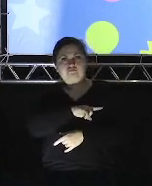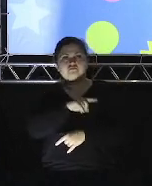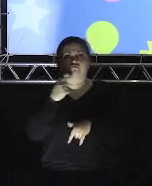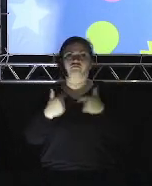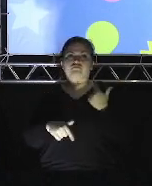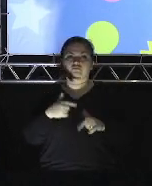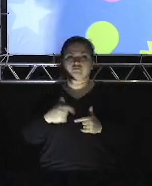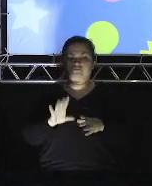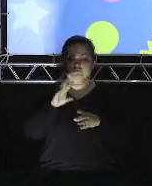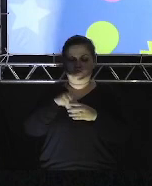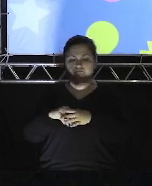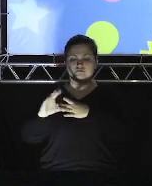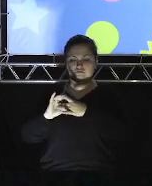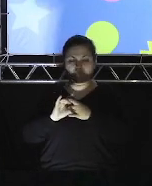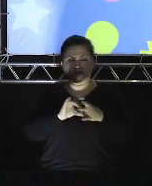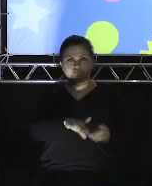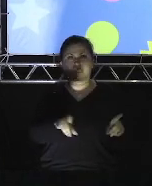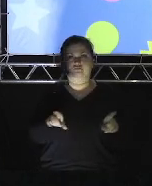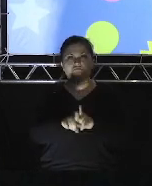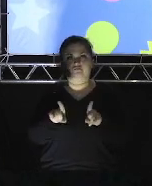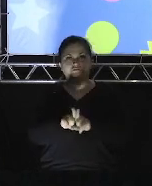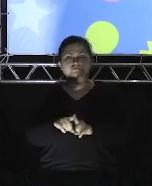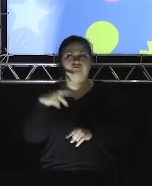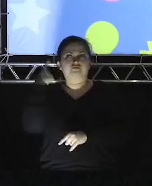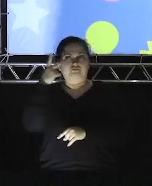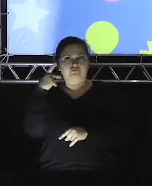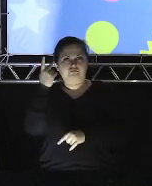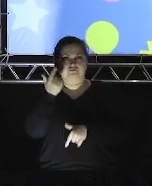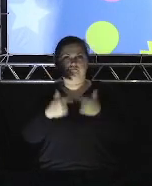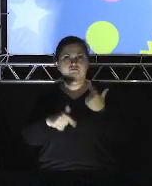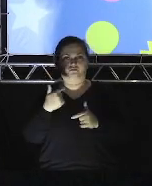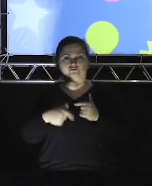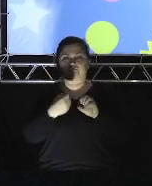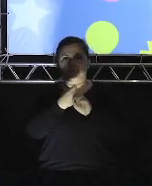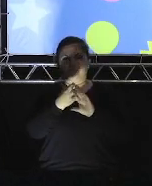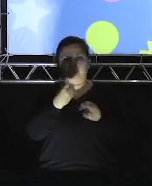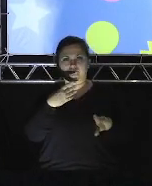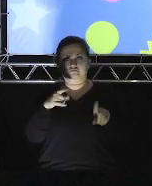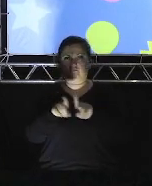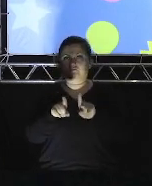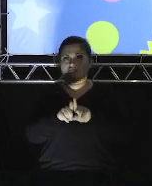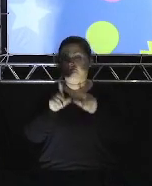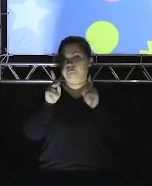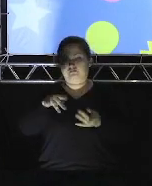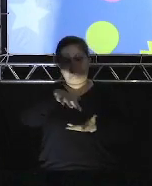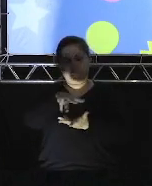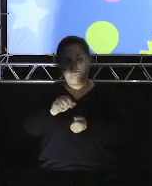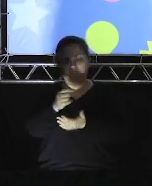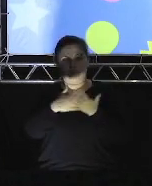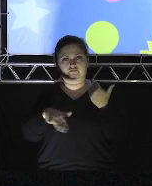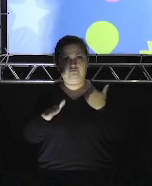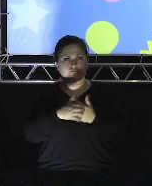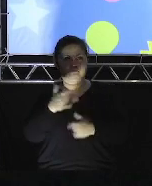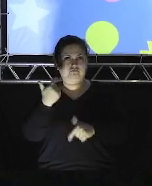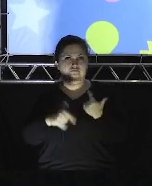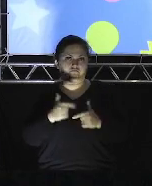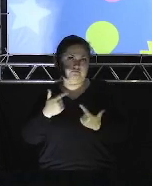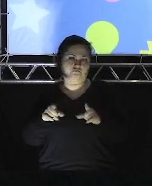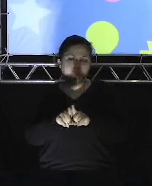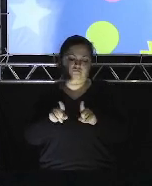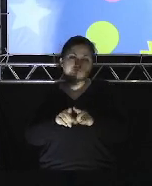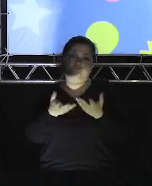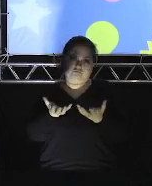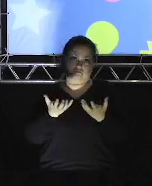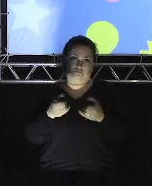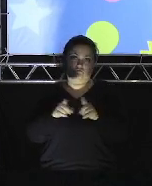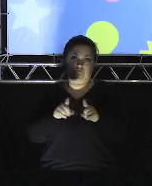trabalha dentro dos contextos também. Política de trabalho remoto, né? Tem pessoas no mundo inteiro e é isso. Se você quiser,